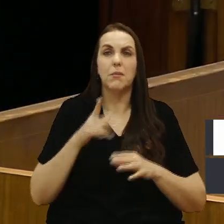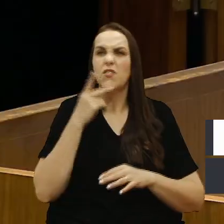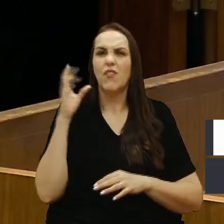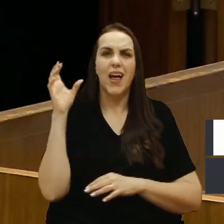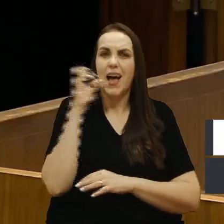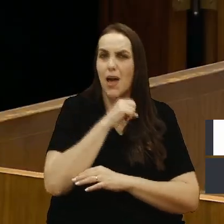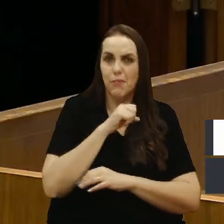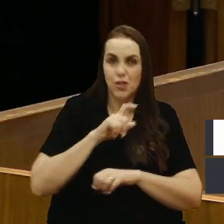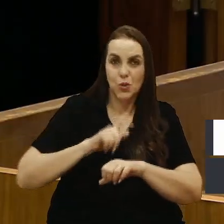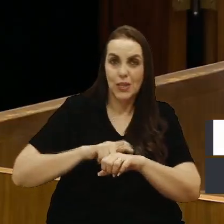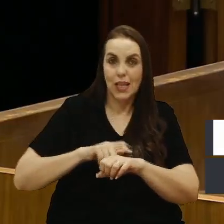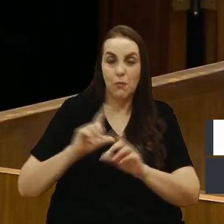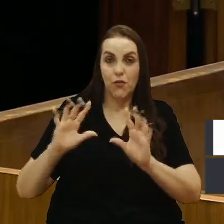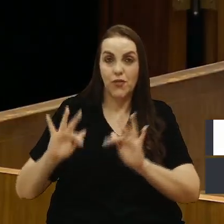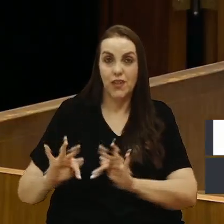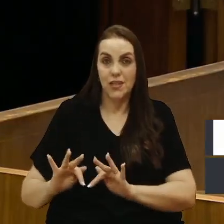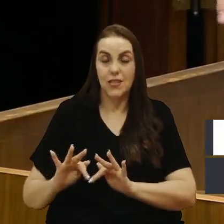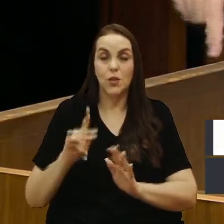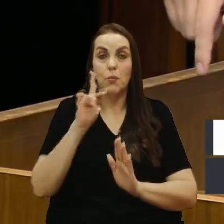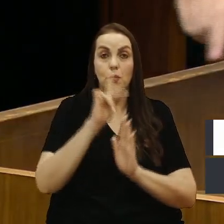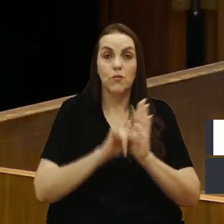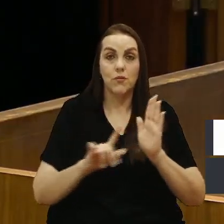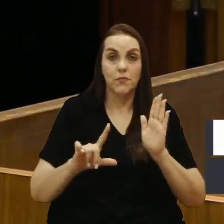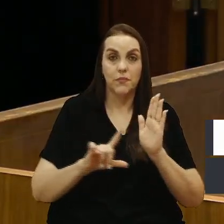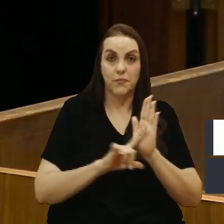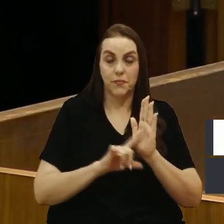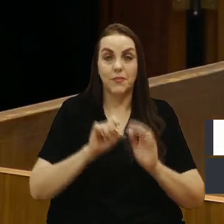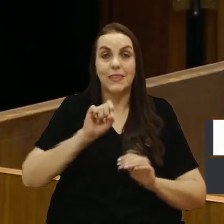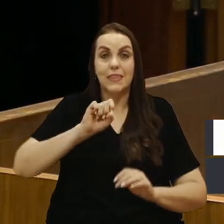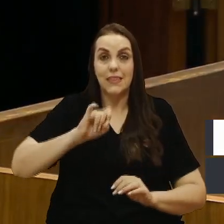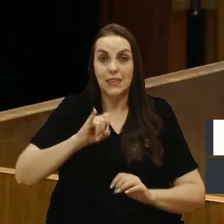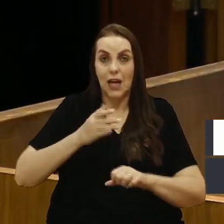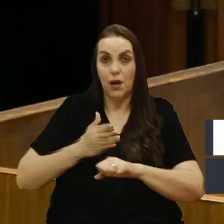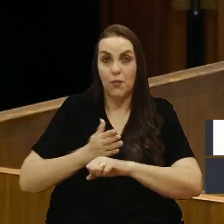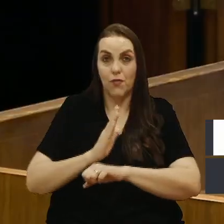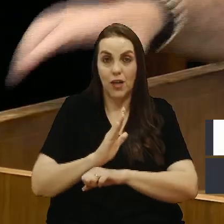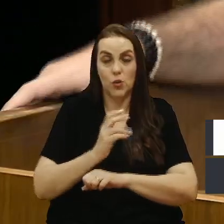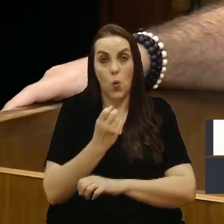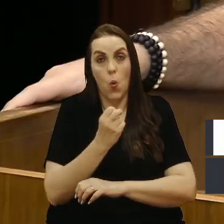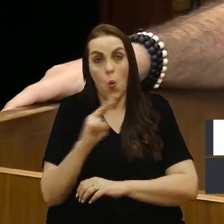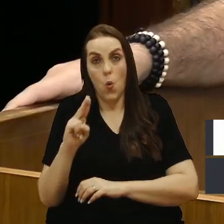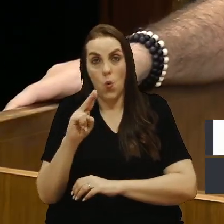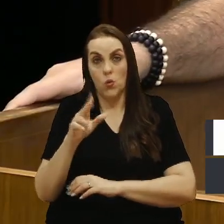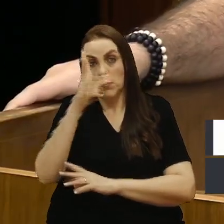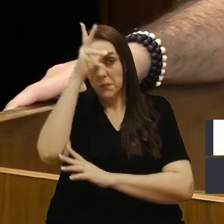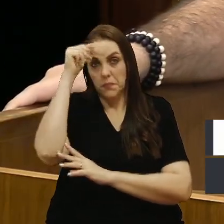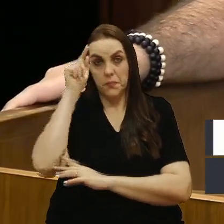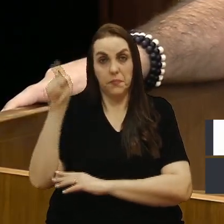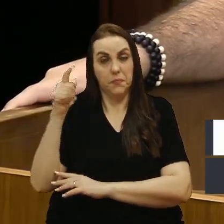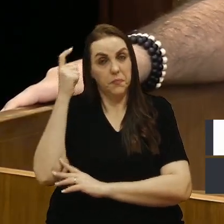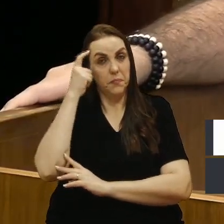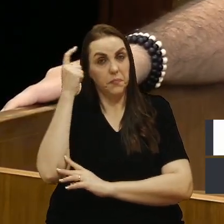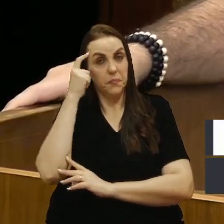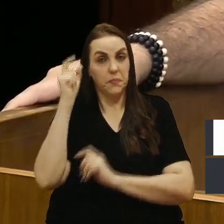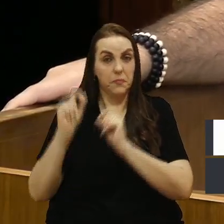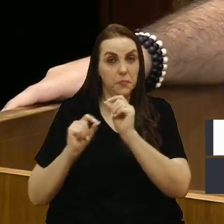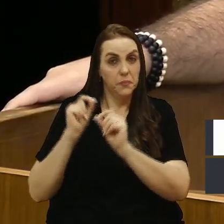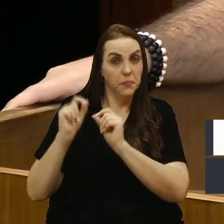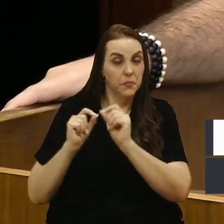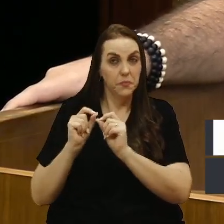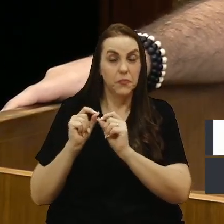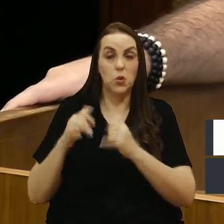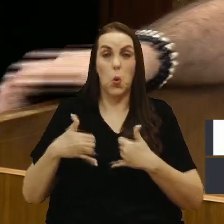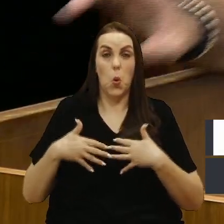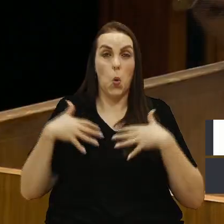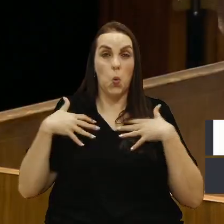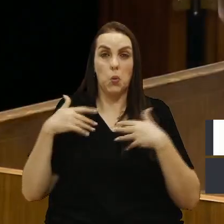acabando meu tempo aqui, um projeto de lei que estivesse aprovado, ou o executivo pensasse um pouco, não fosse orgulhoso, trazia para essa